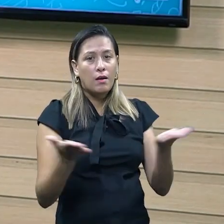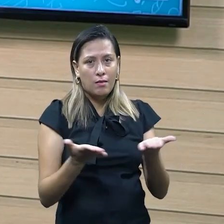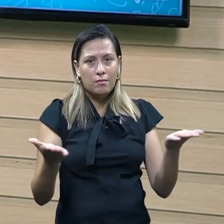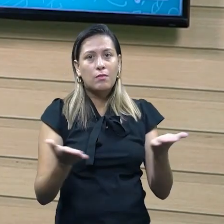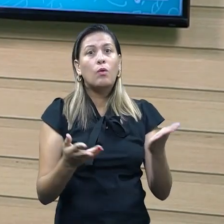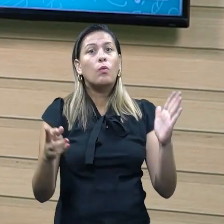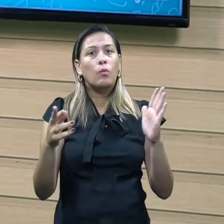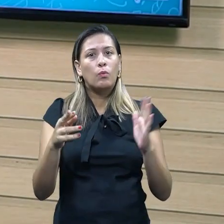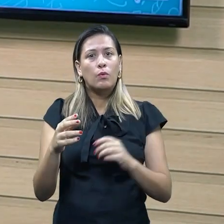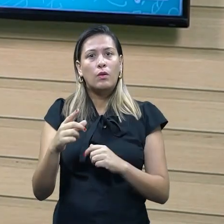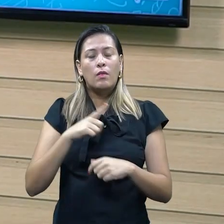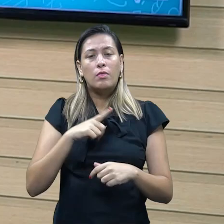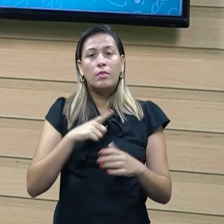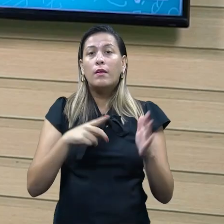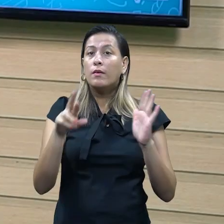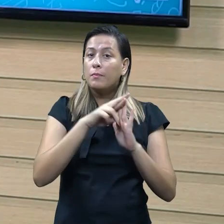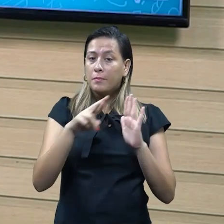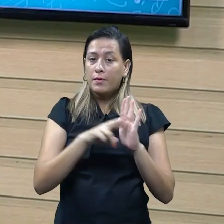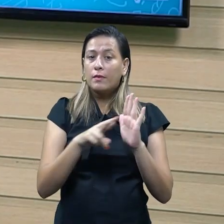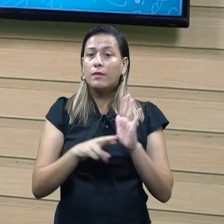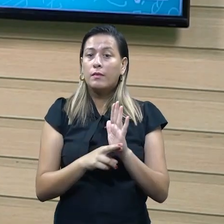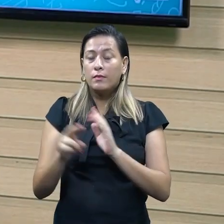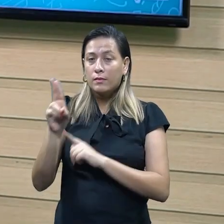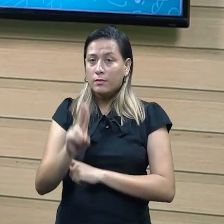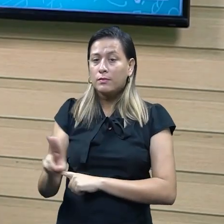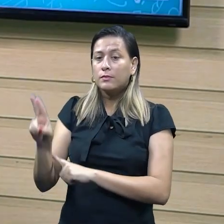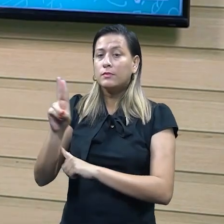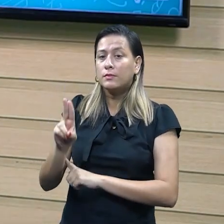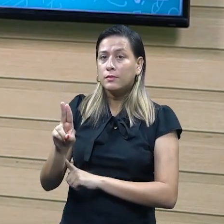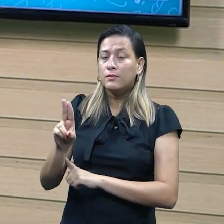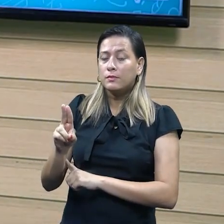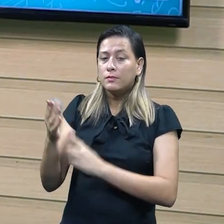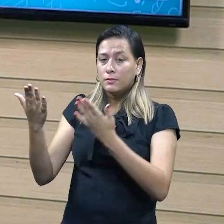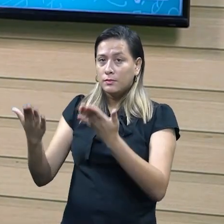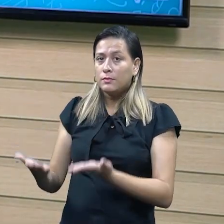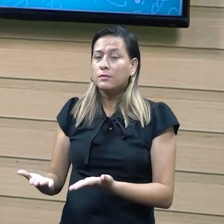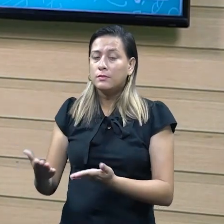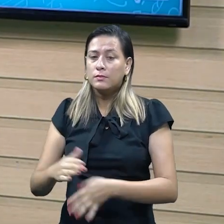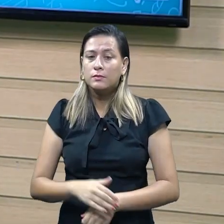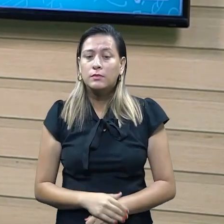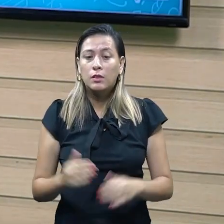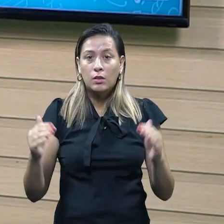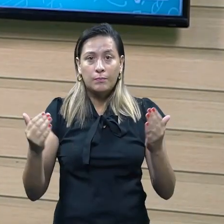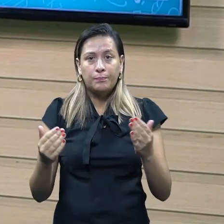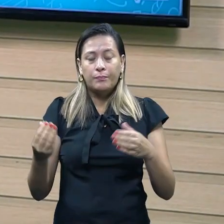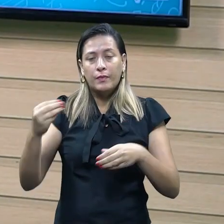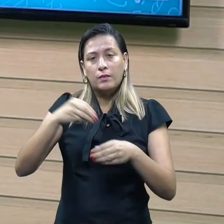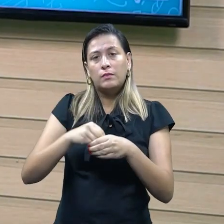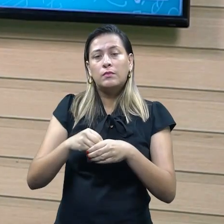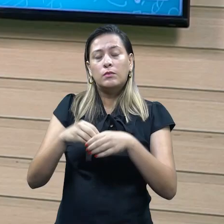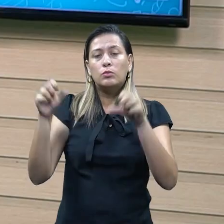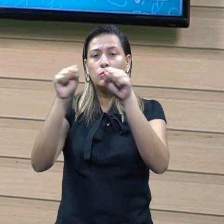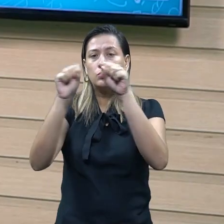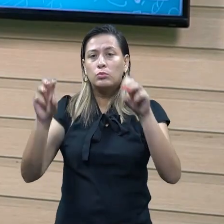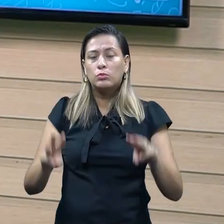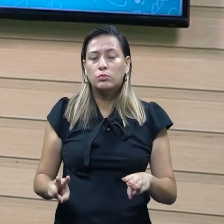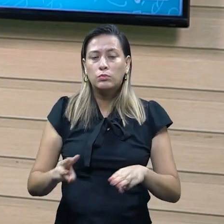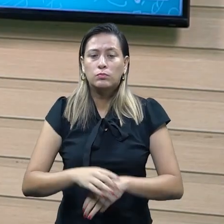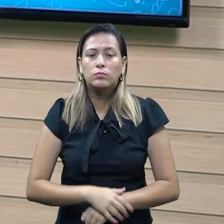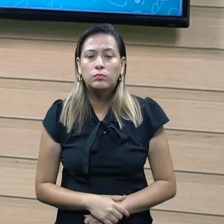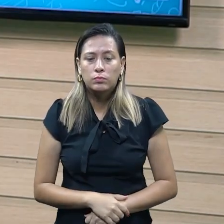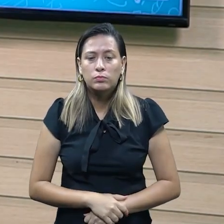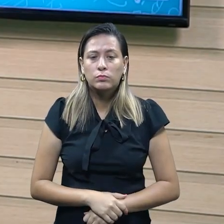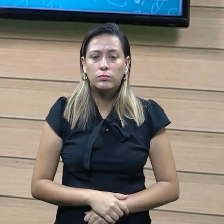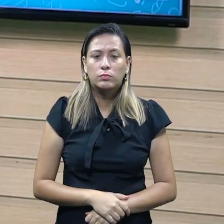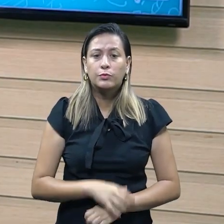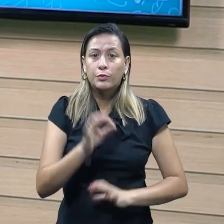padronizado, basta você utilizar estas regras dentro do seu software e esse trabalho vai ser feito com